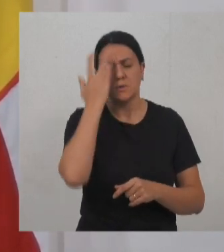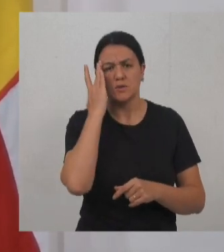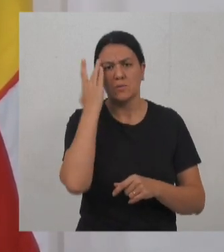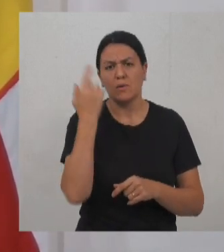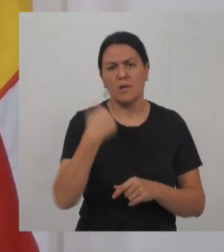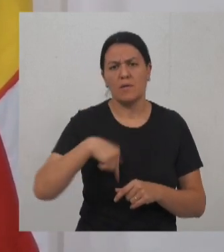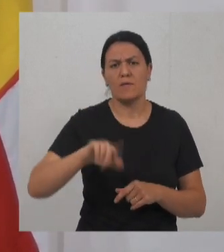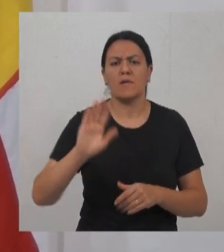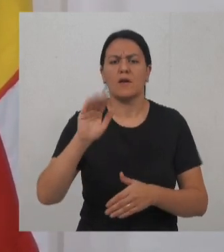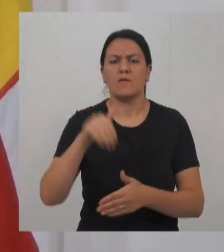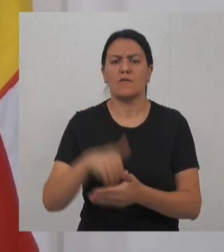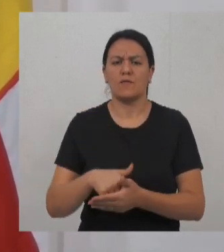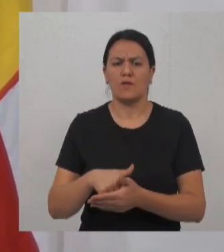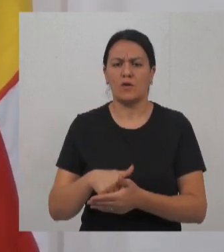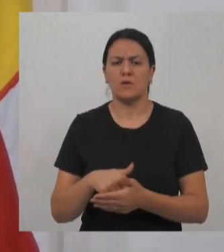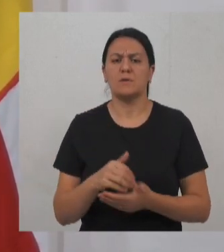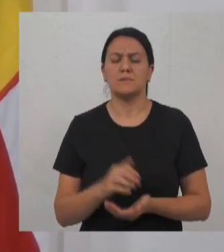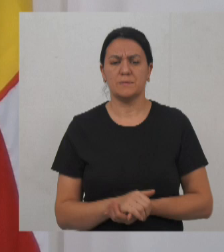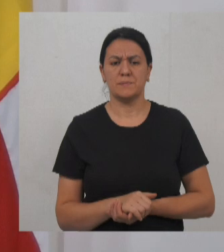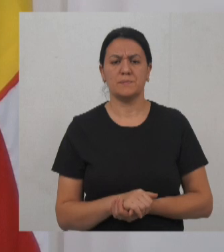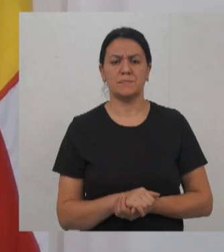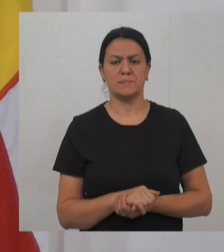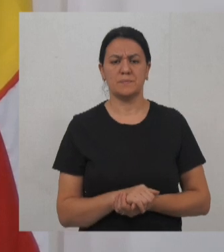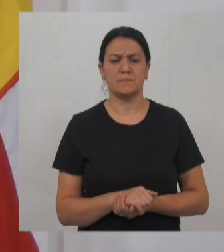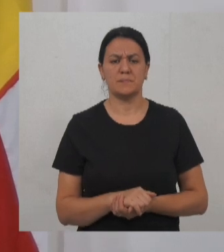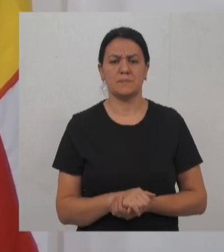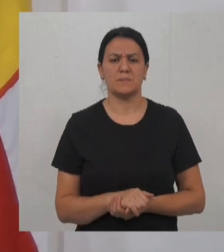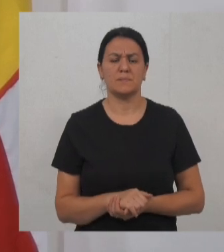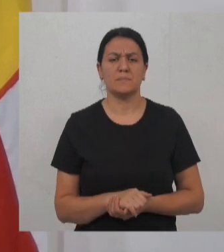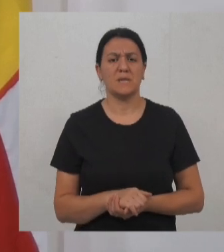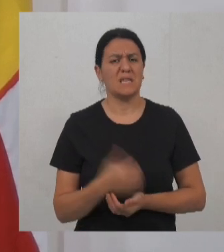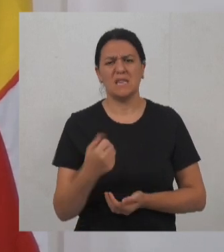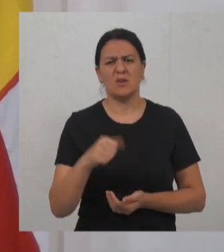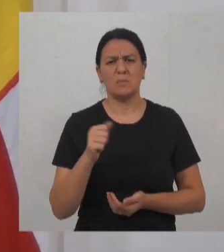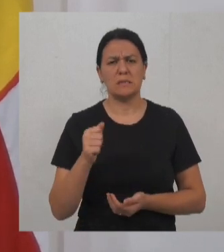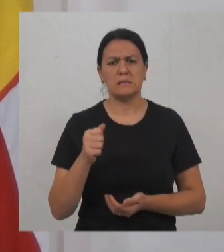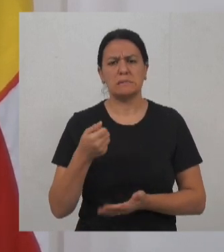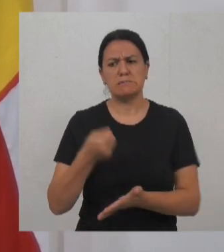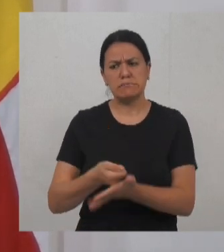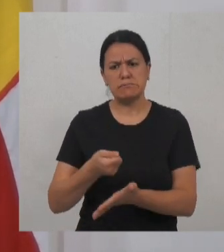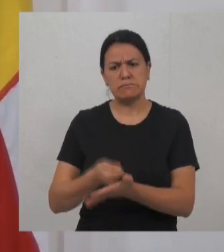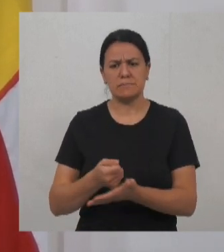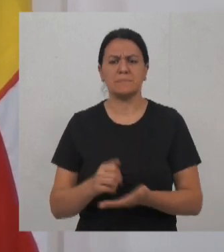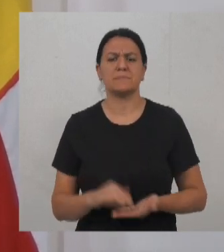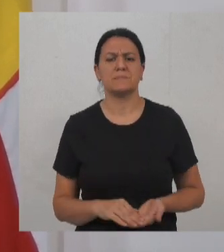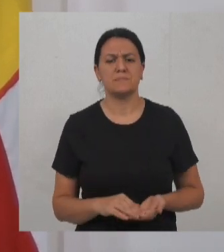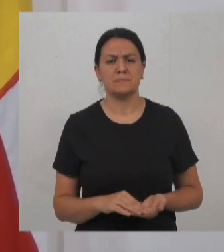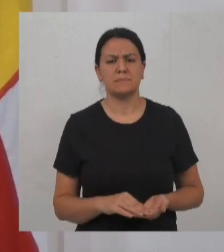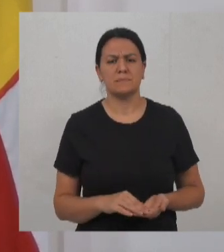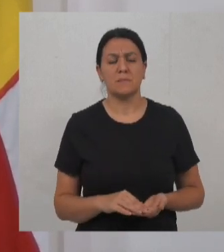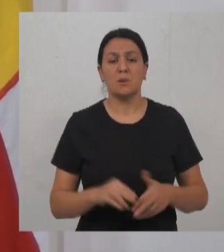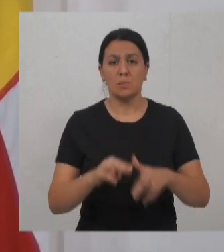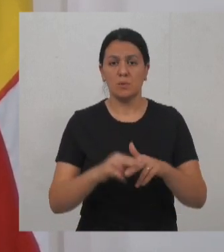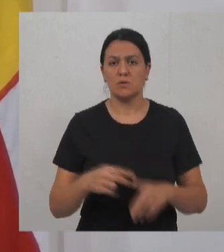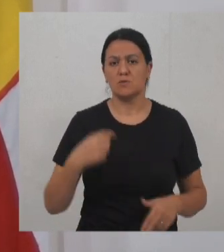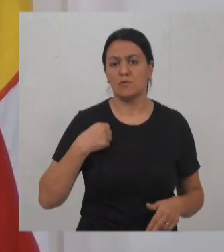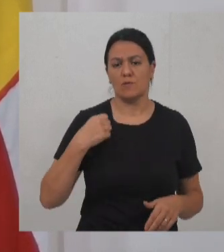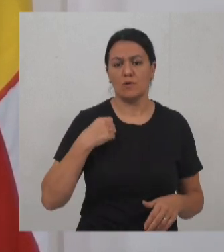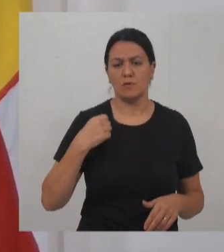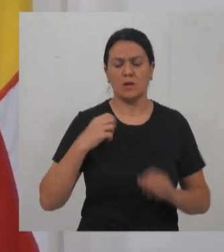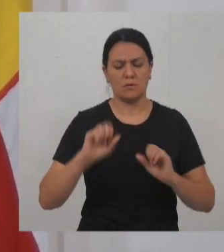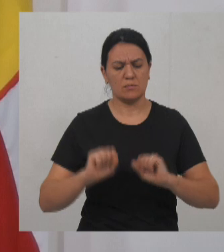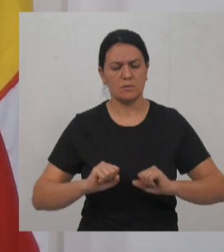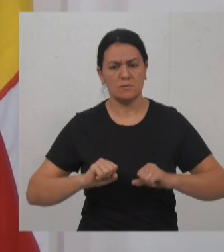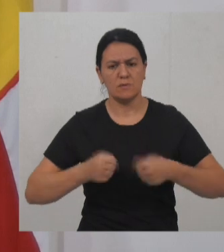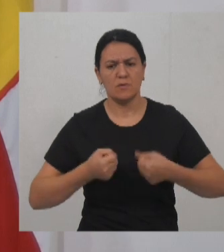não haver necessidade de impor, né, uma escolha. E esses voluntários que dedicam seu